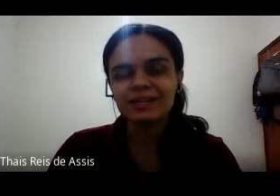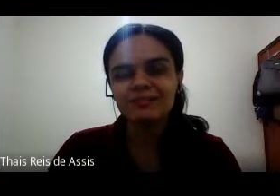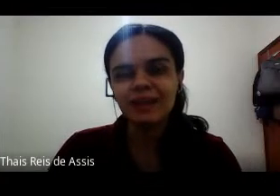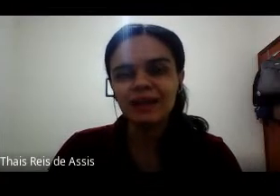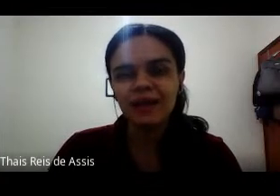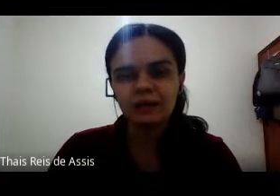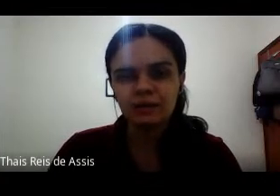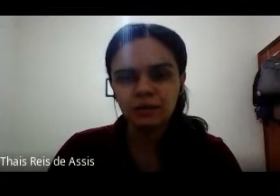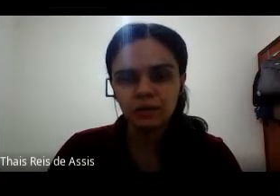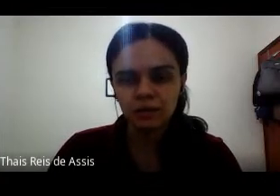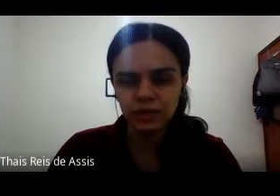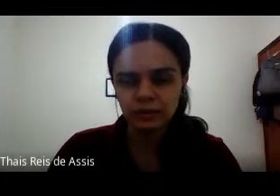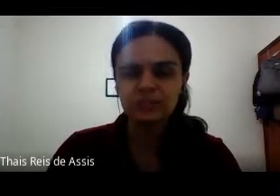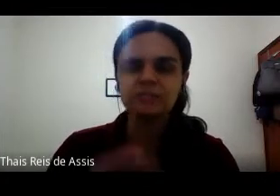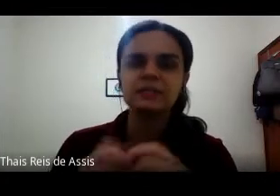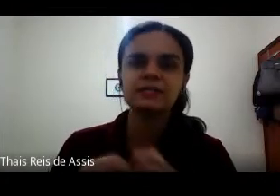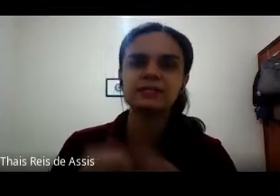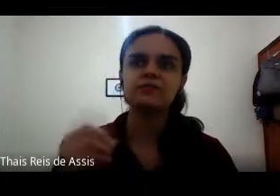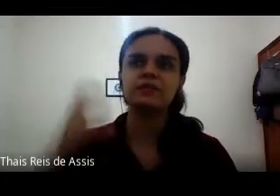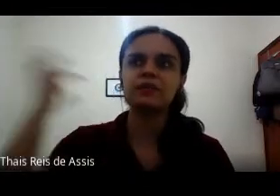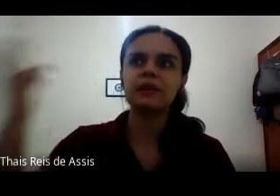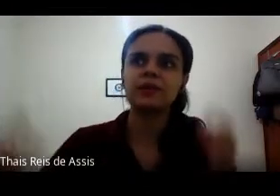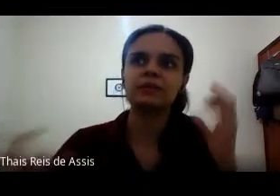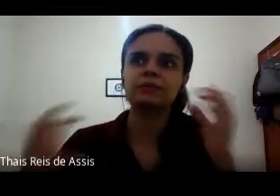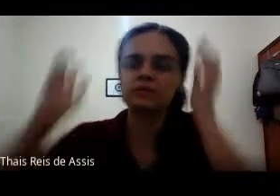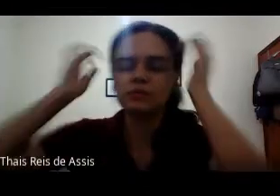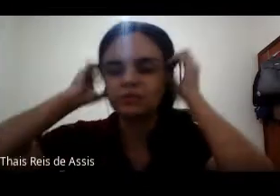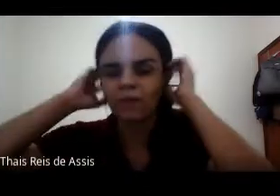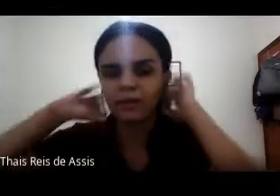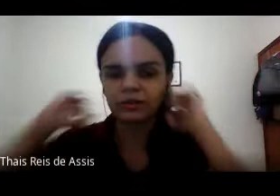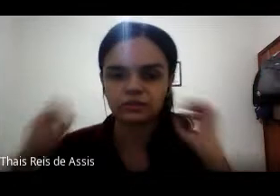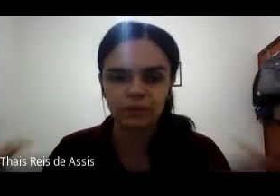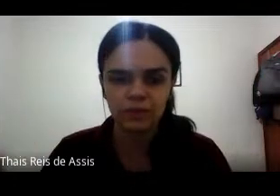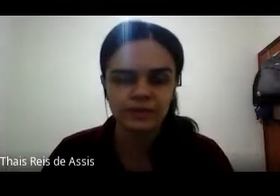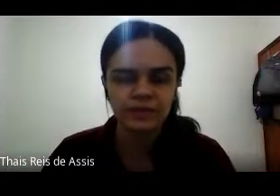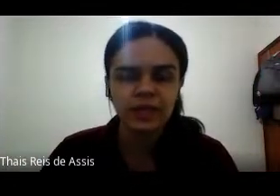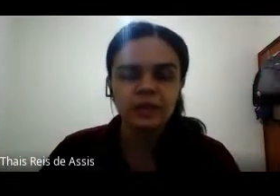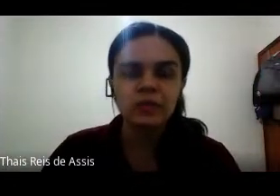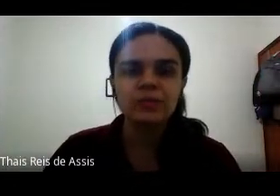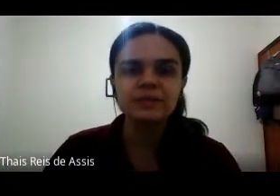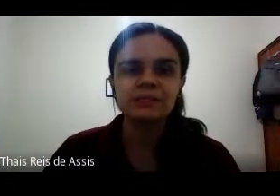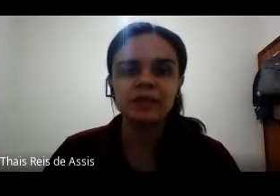consegue integrar o conteúdo. As disciplinas elas não ficam cada professor dando aula de uma coisa.